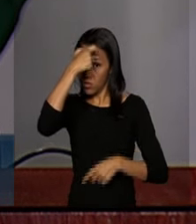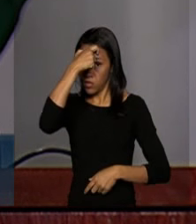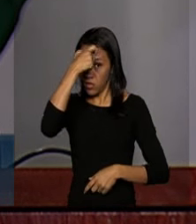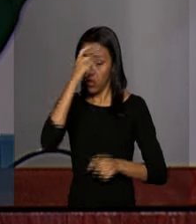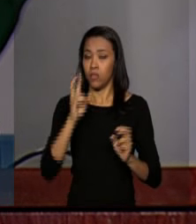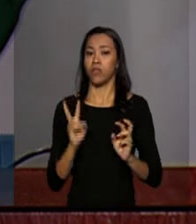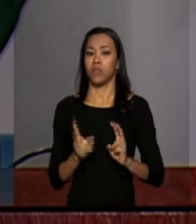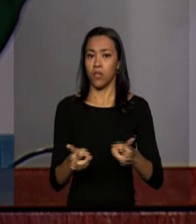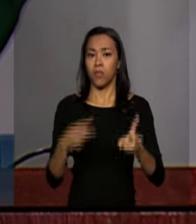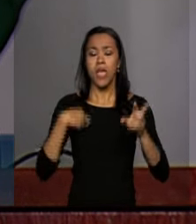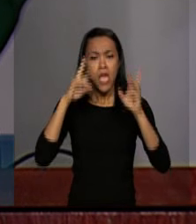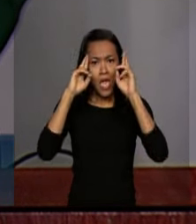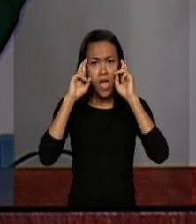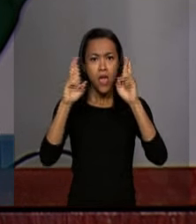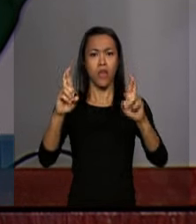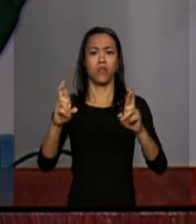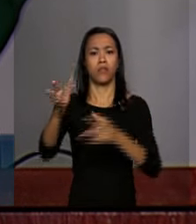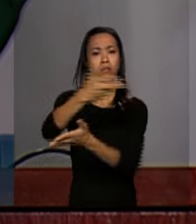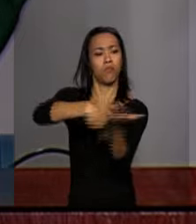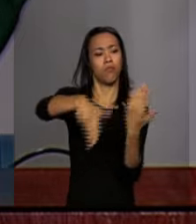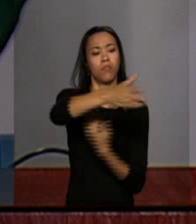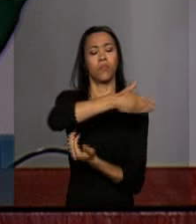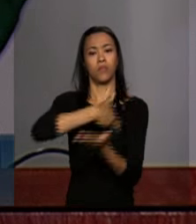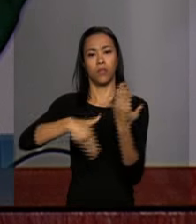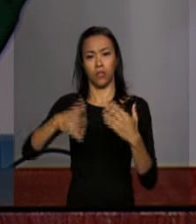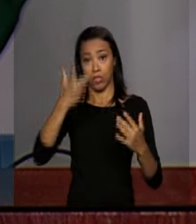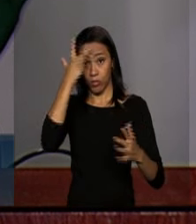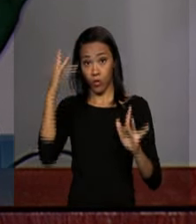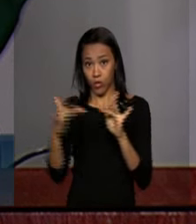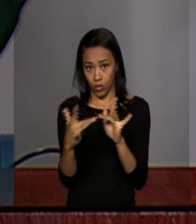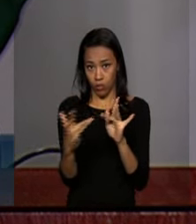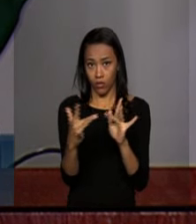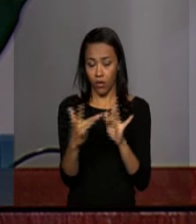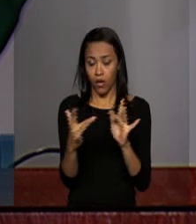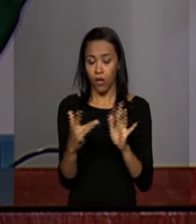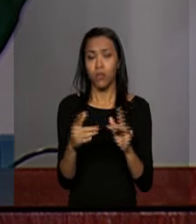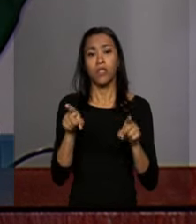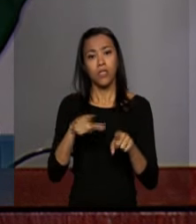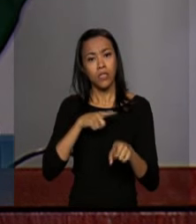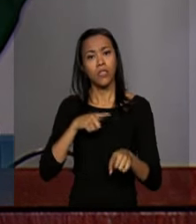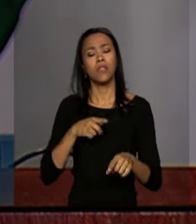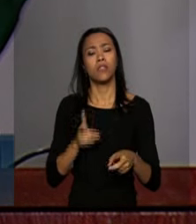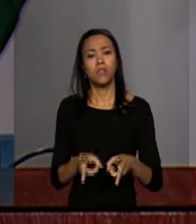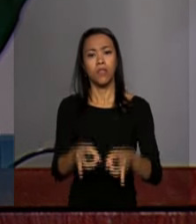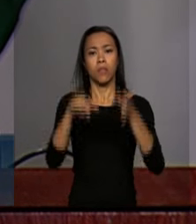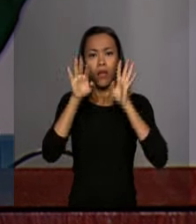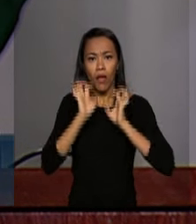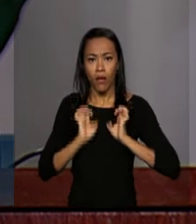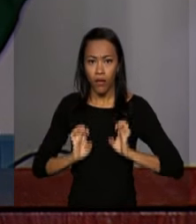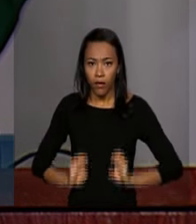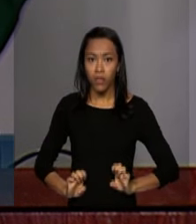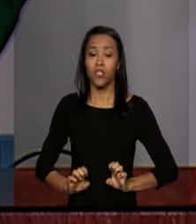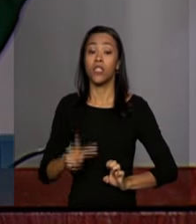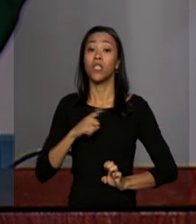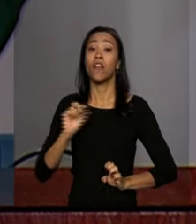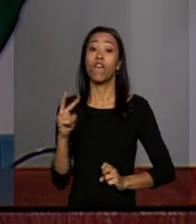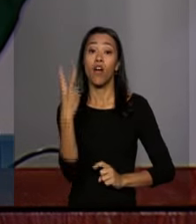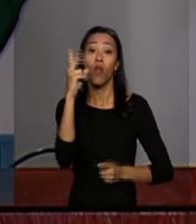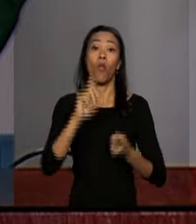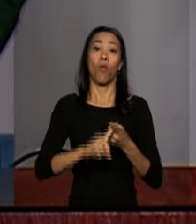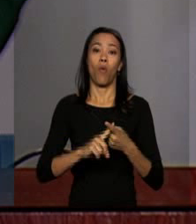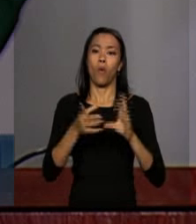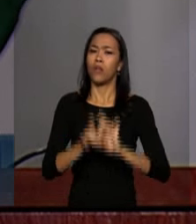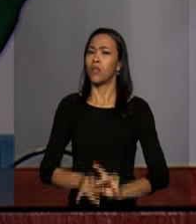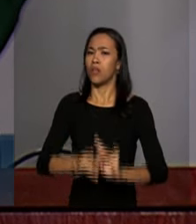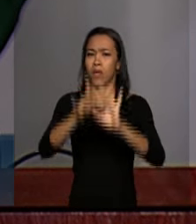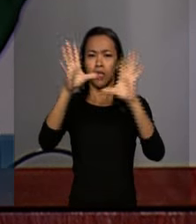respeitando seus interlocutores e atuando de forma ética, promovendo valores tão fundamentais como a liberdade, matriz